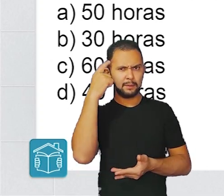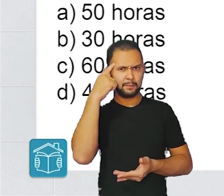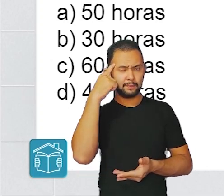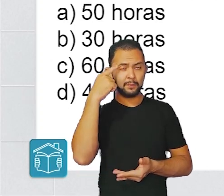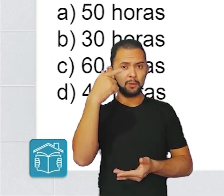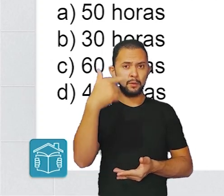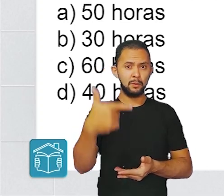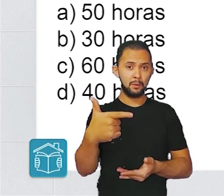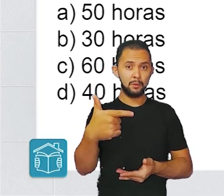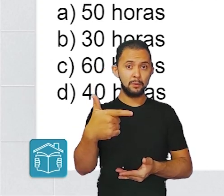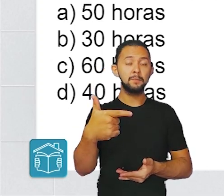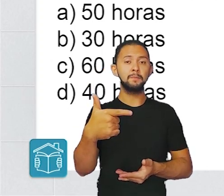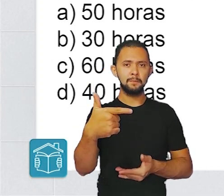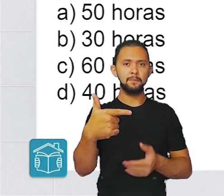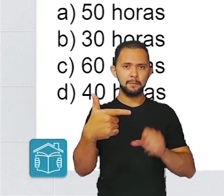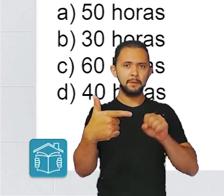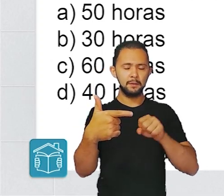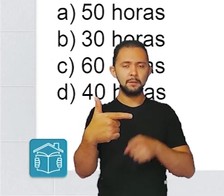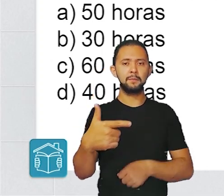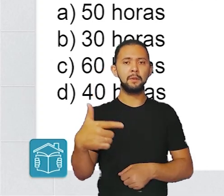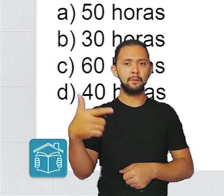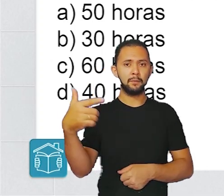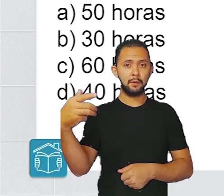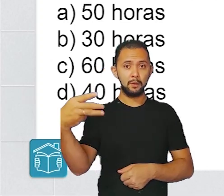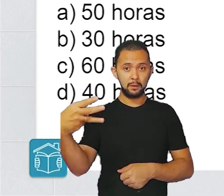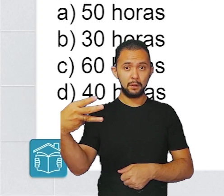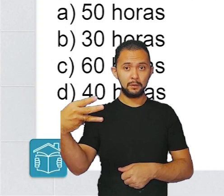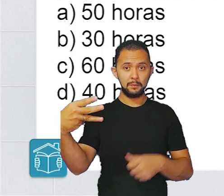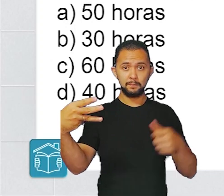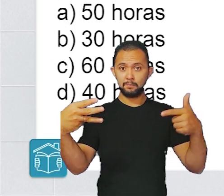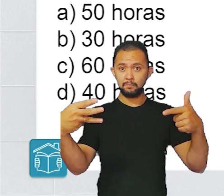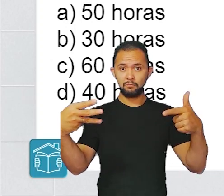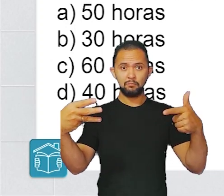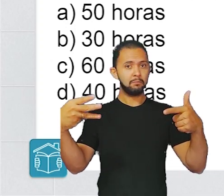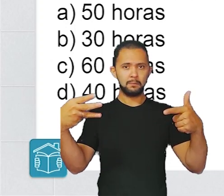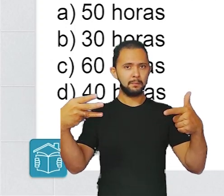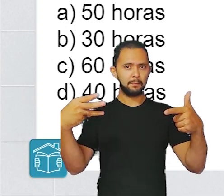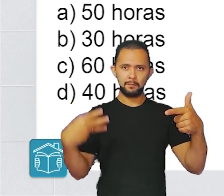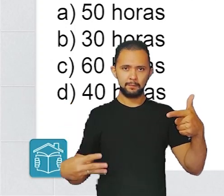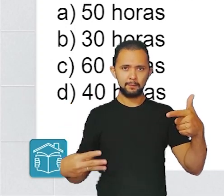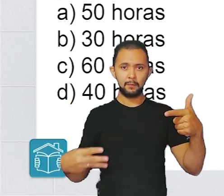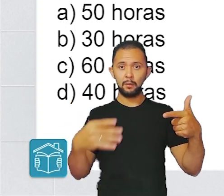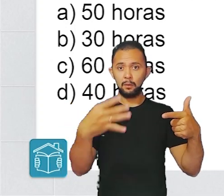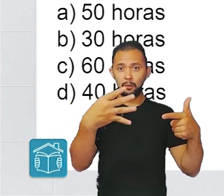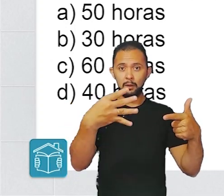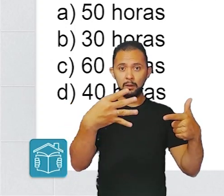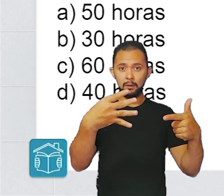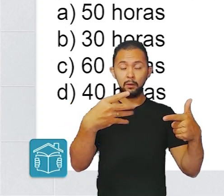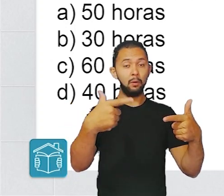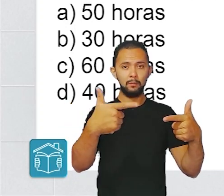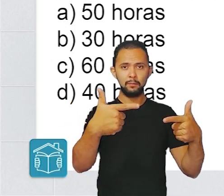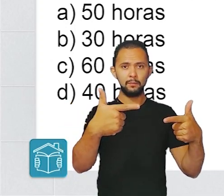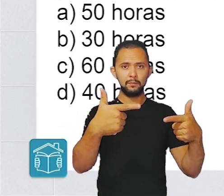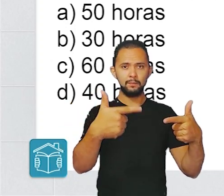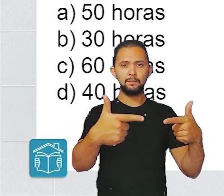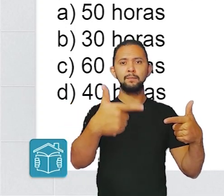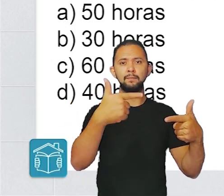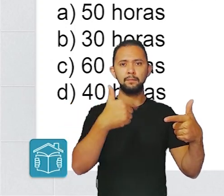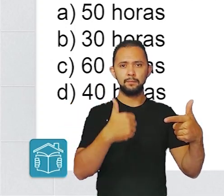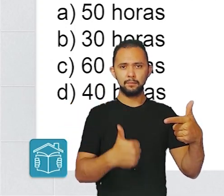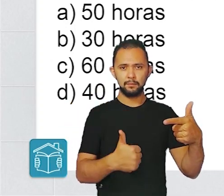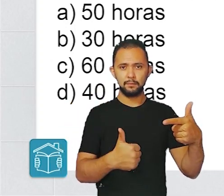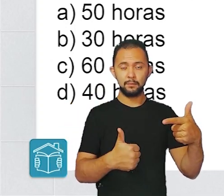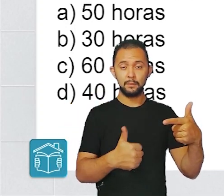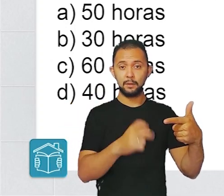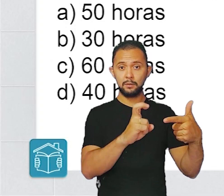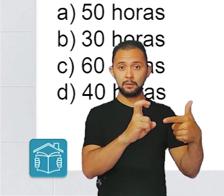continua com o 2, e o 2 é divisível por 2. Então, vamos lá, o 3 não é, repete o 3. 2 dividido por 2 é 1.